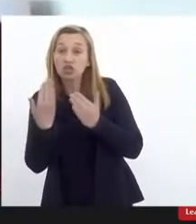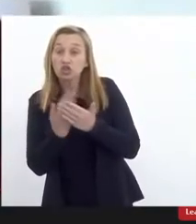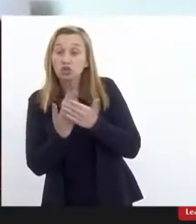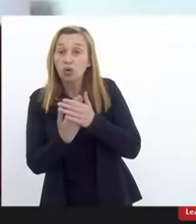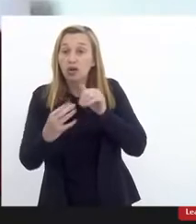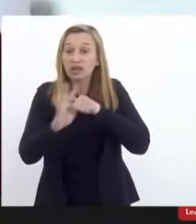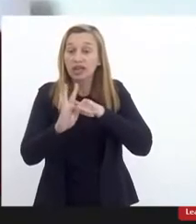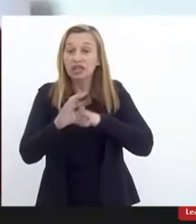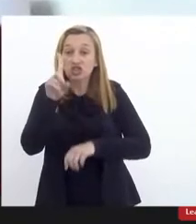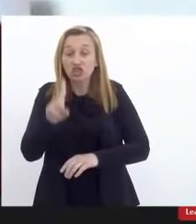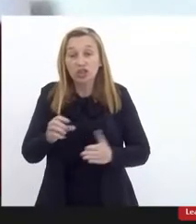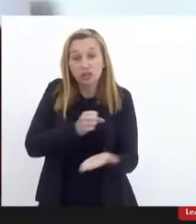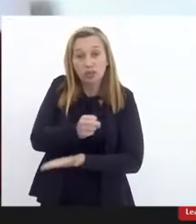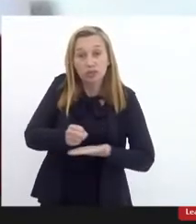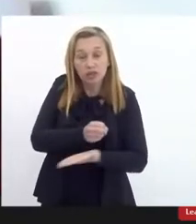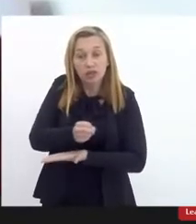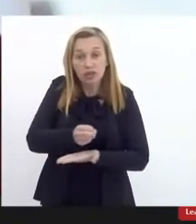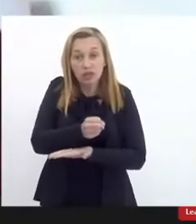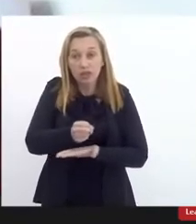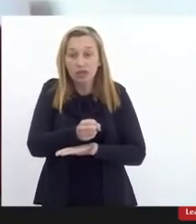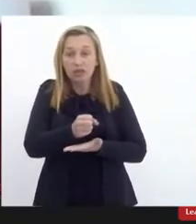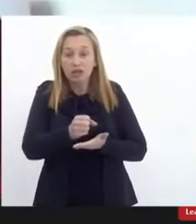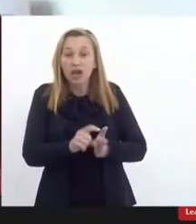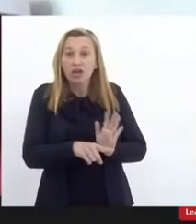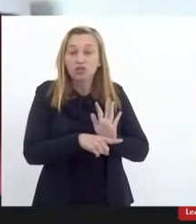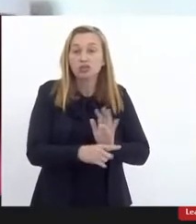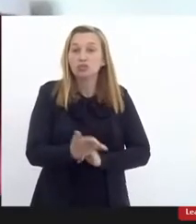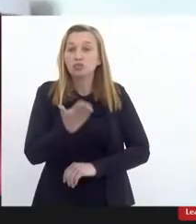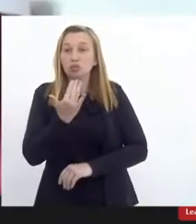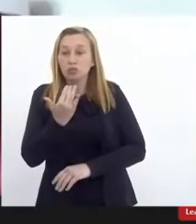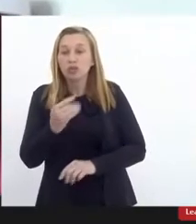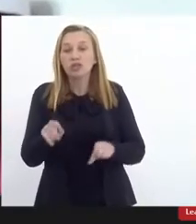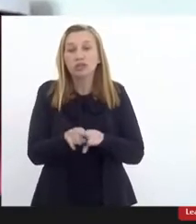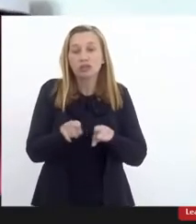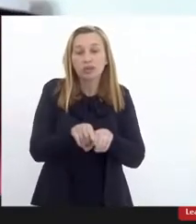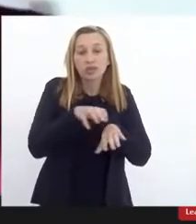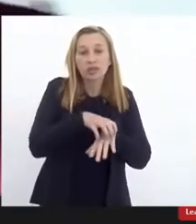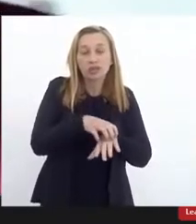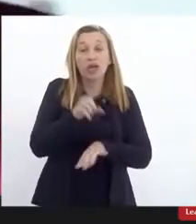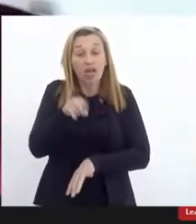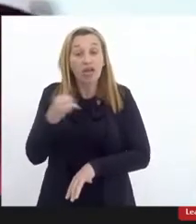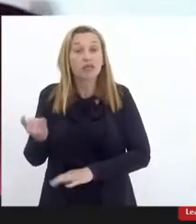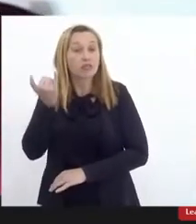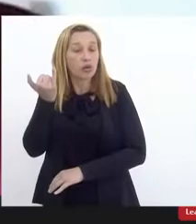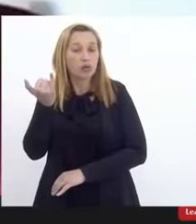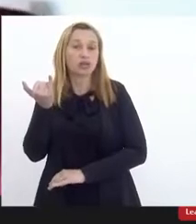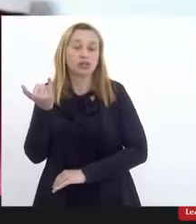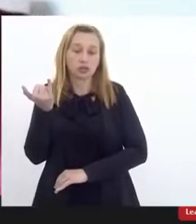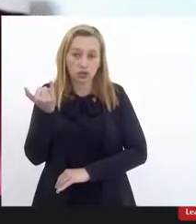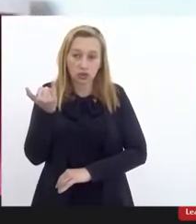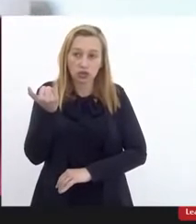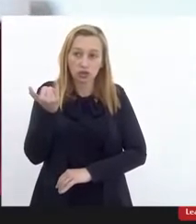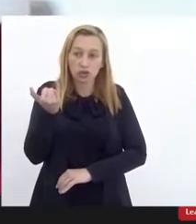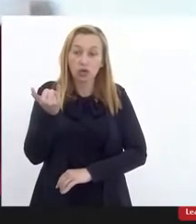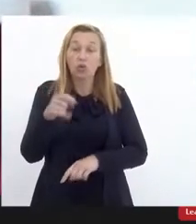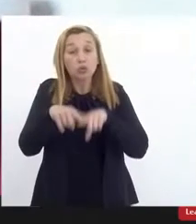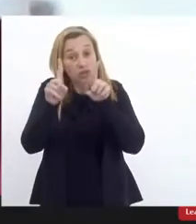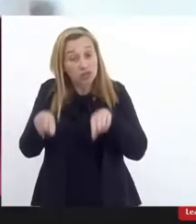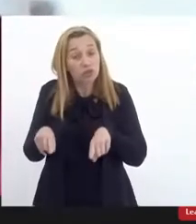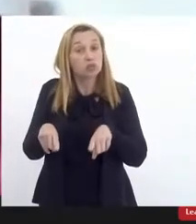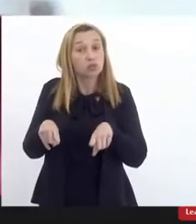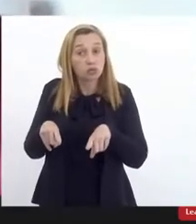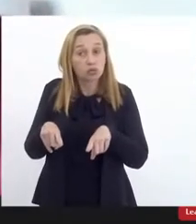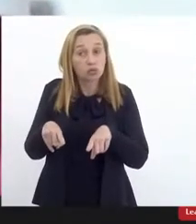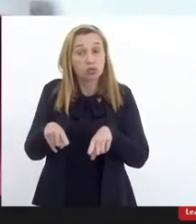direitos básicos como auxílio alimentação, auxílio transporte, que são muito importantes, para o servidor, né,